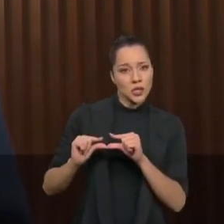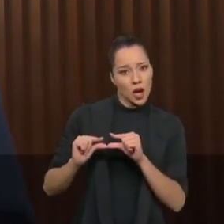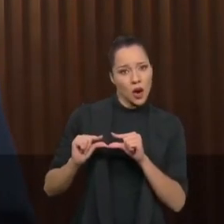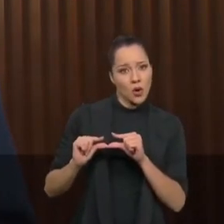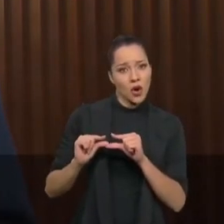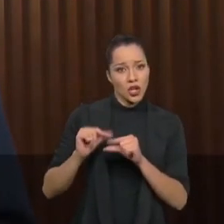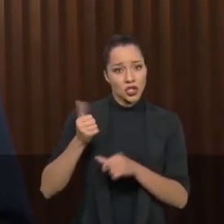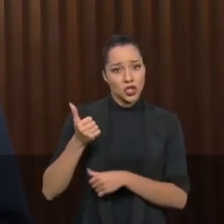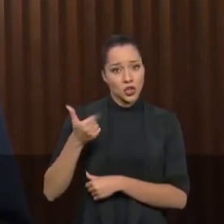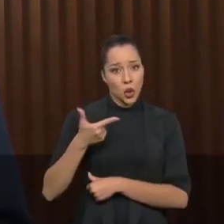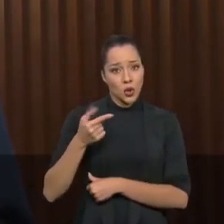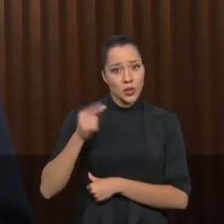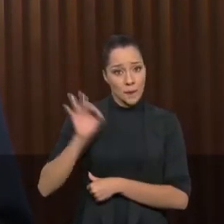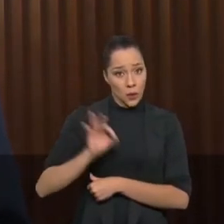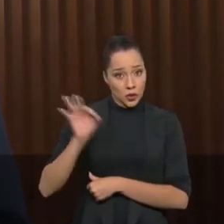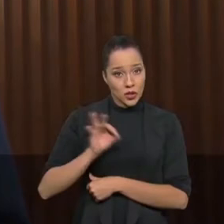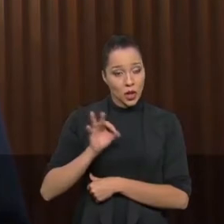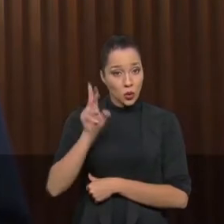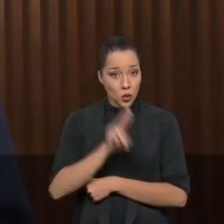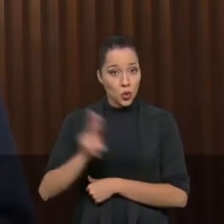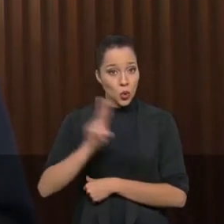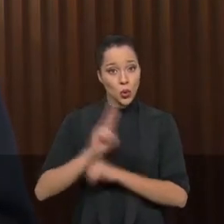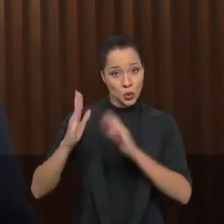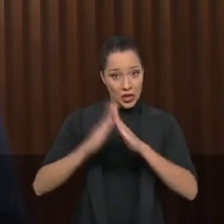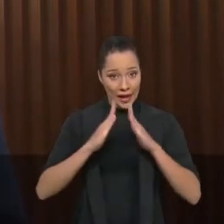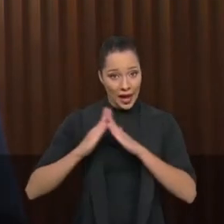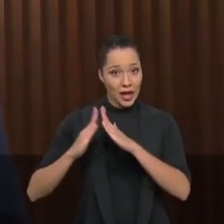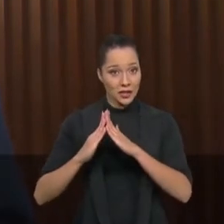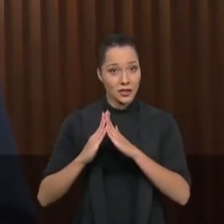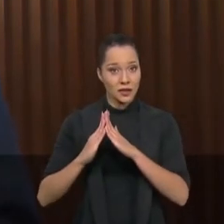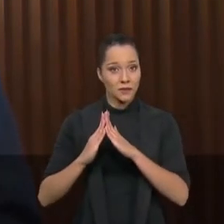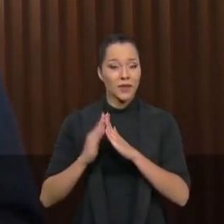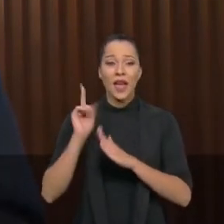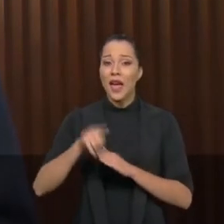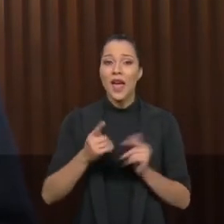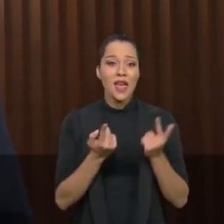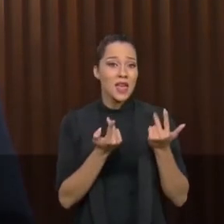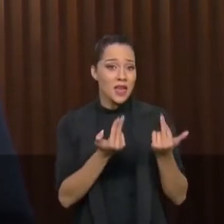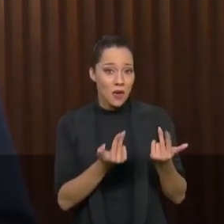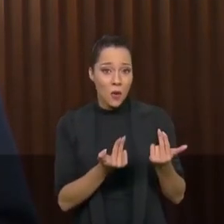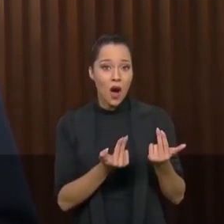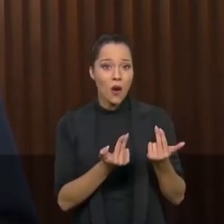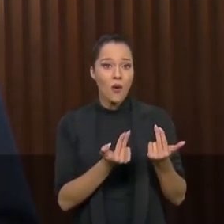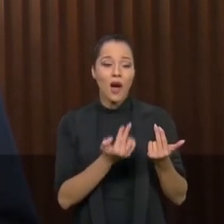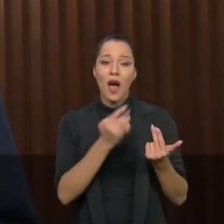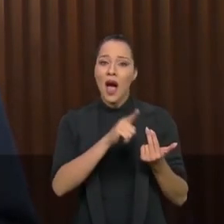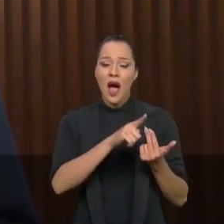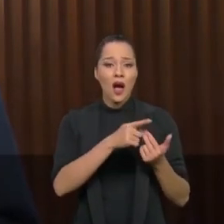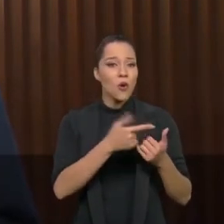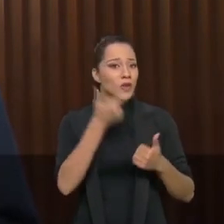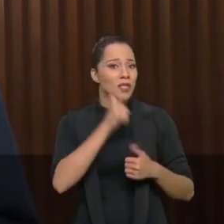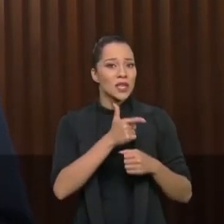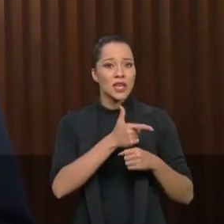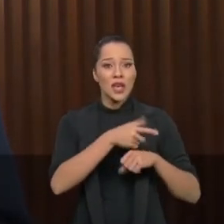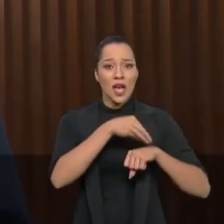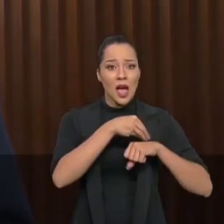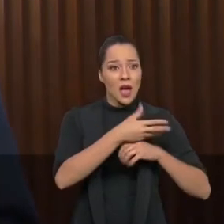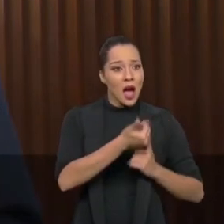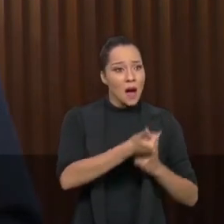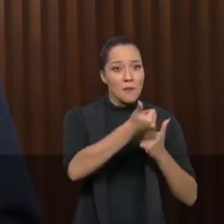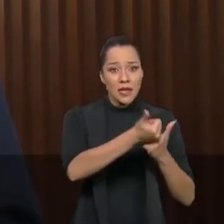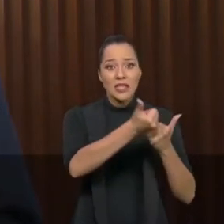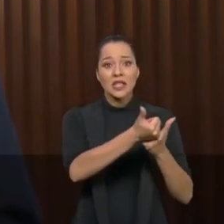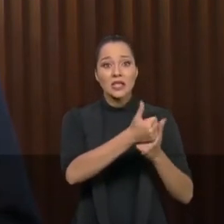média de 12% no consumo residencial equivaleria ao suprimento de nada